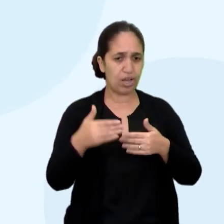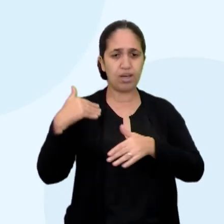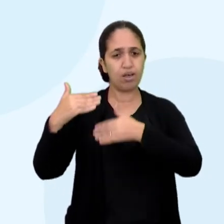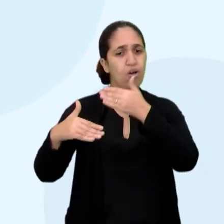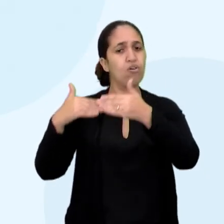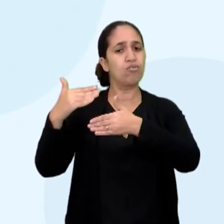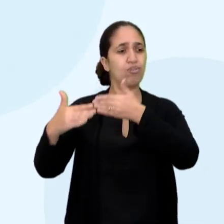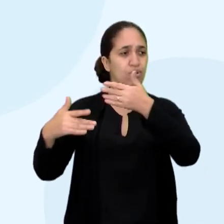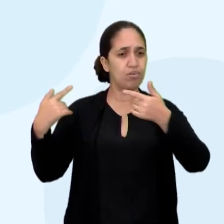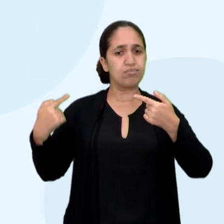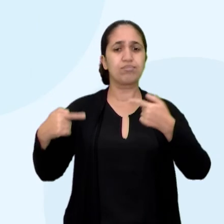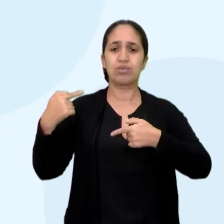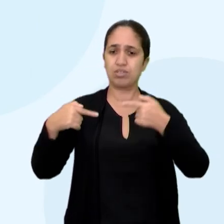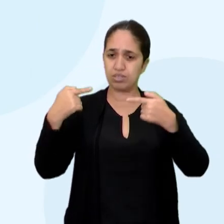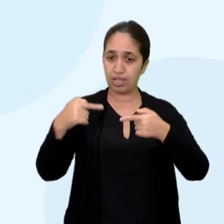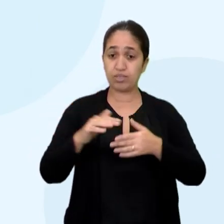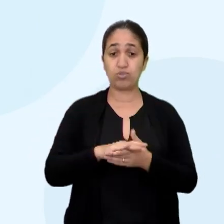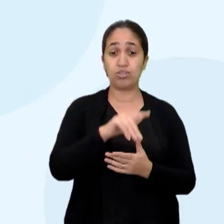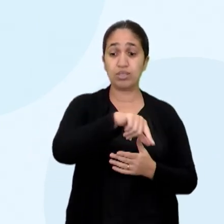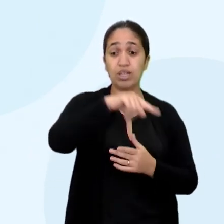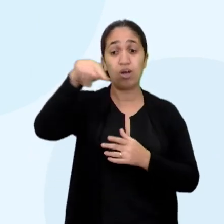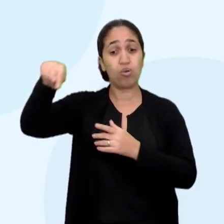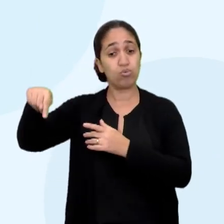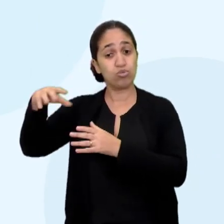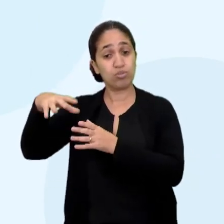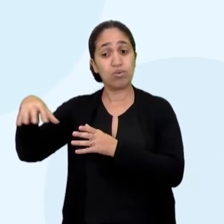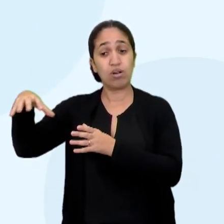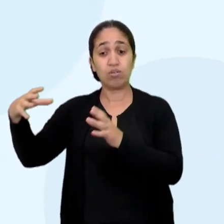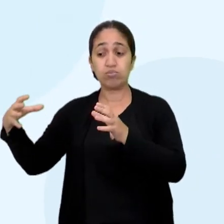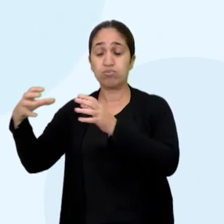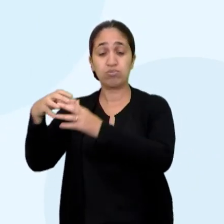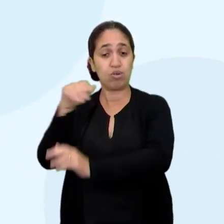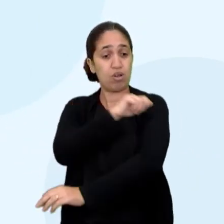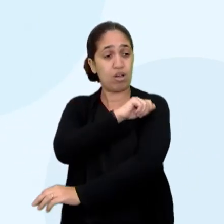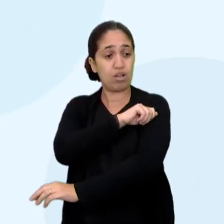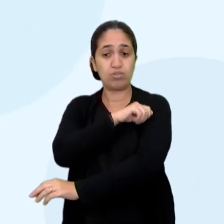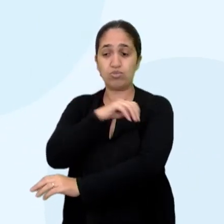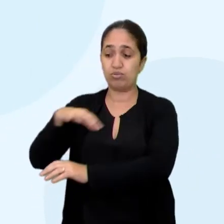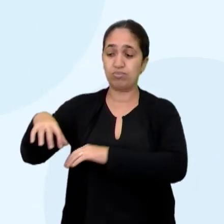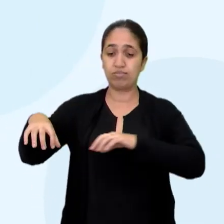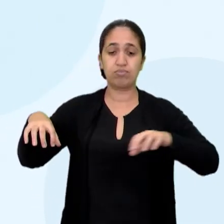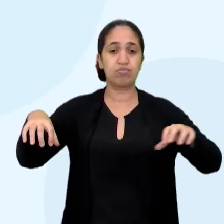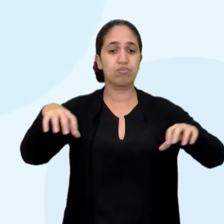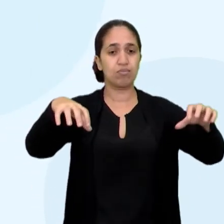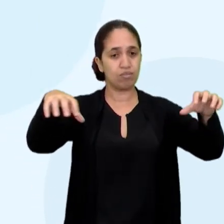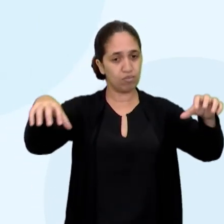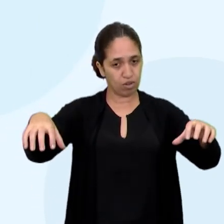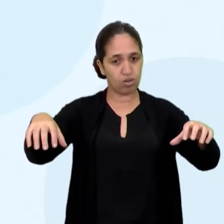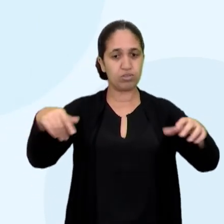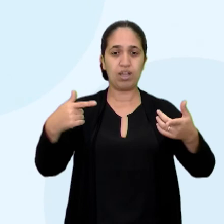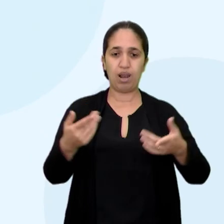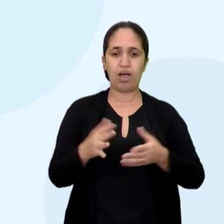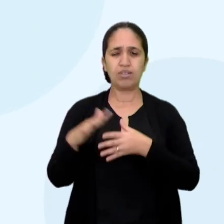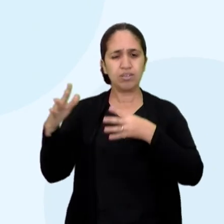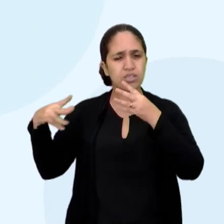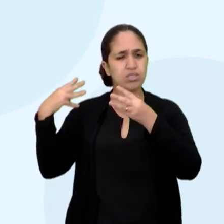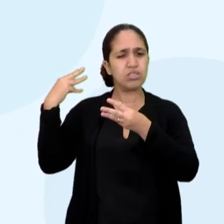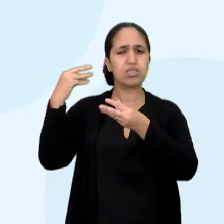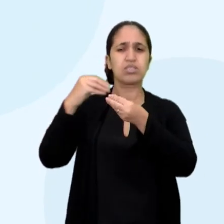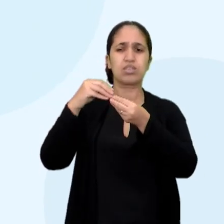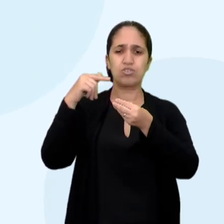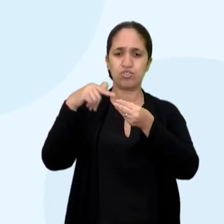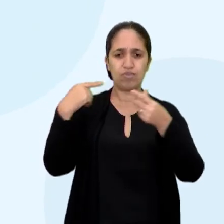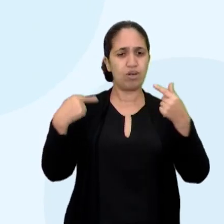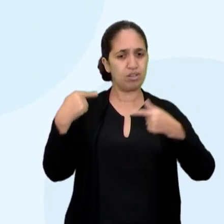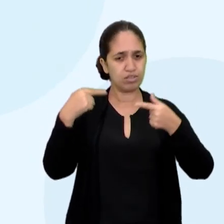processo de discussão. Na última rodada, os estudantes retornam aos seus grupos originais, nos quais sintetizam as discussões. E,